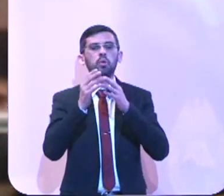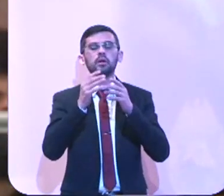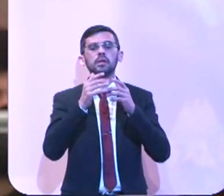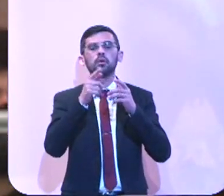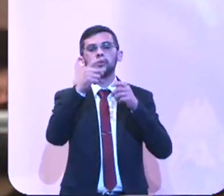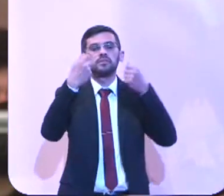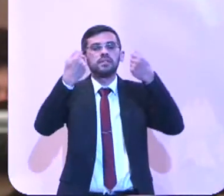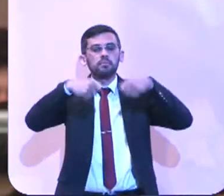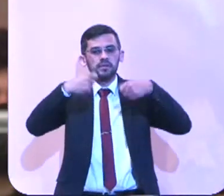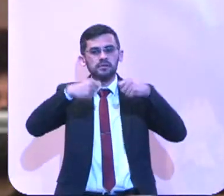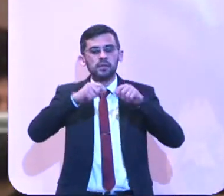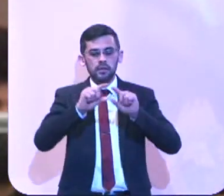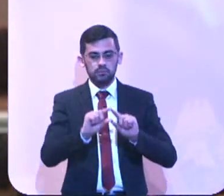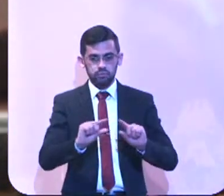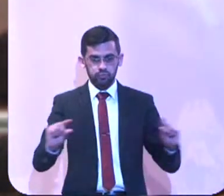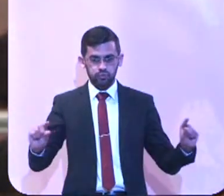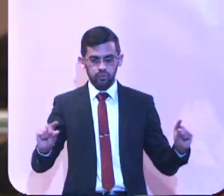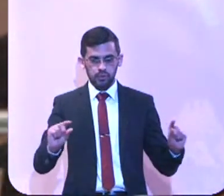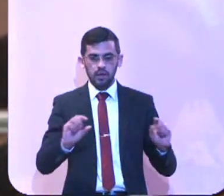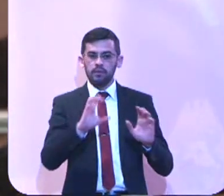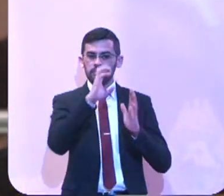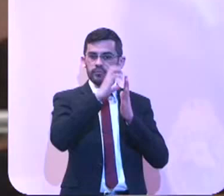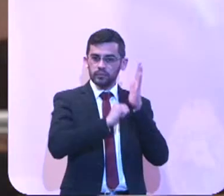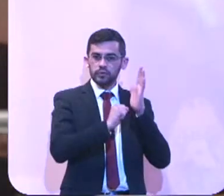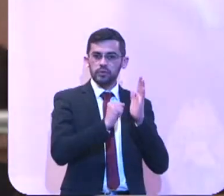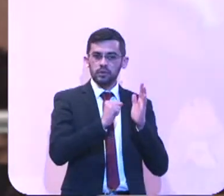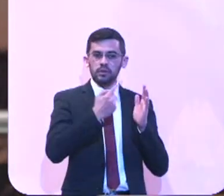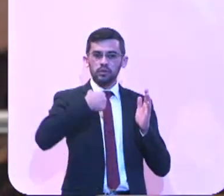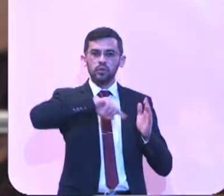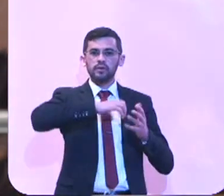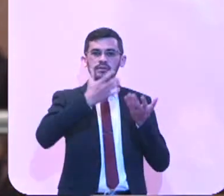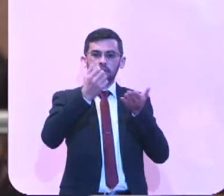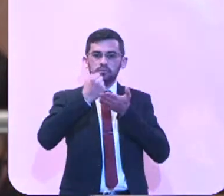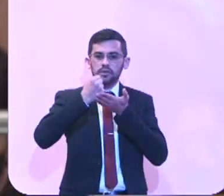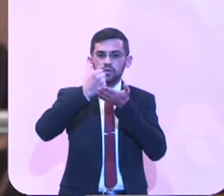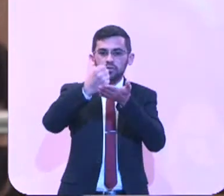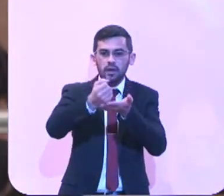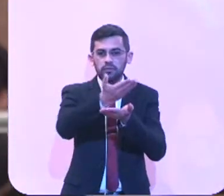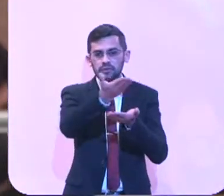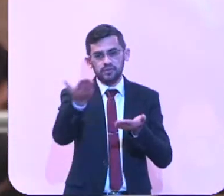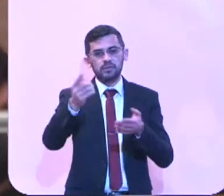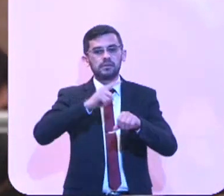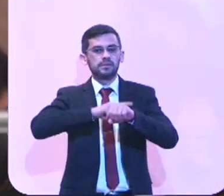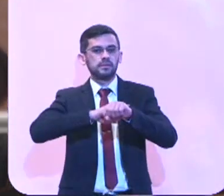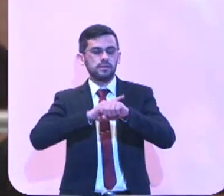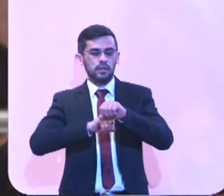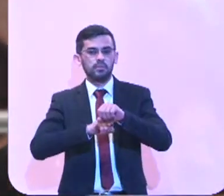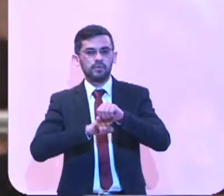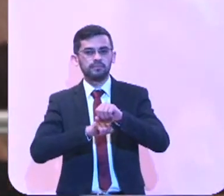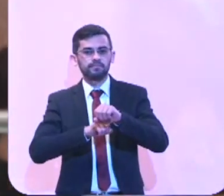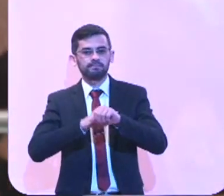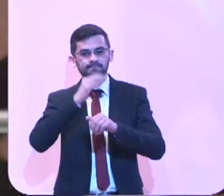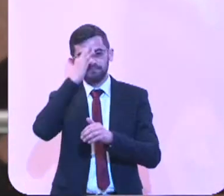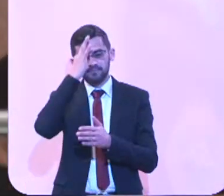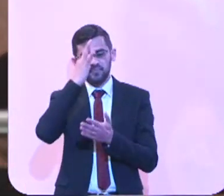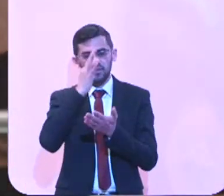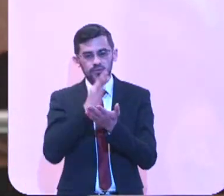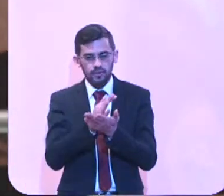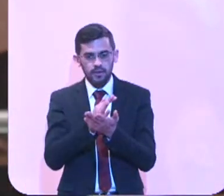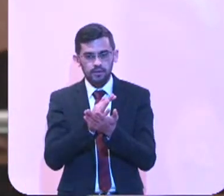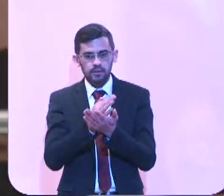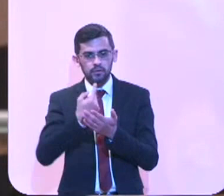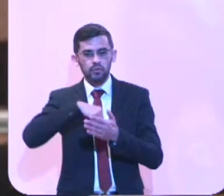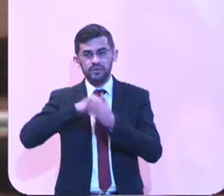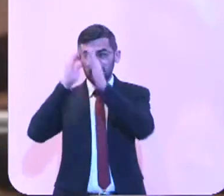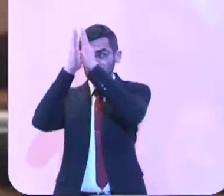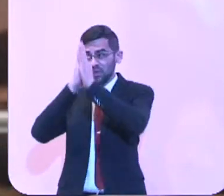sua necessidade, entra nesse link, coloca lá. Nós queremos te acompanhar e te ajudar nessa caminhada de fé.